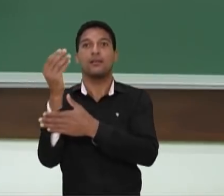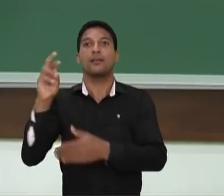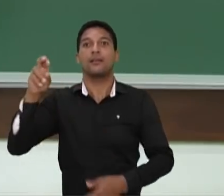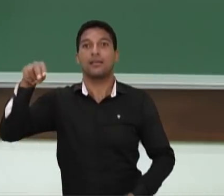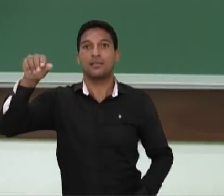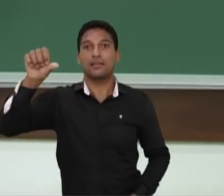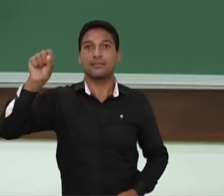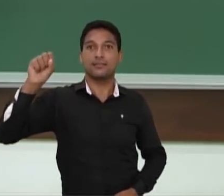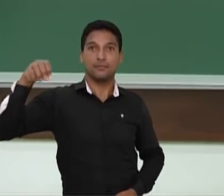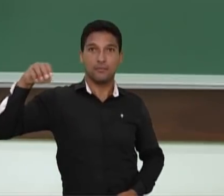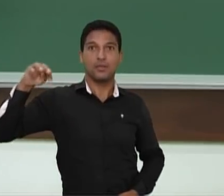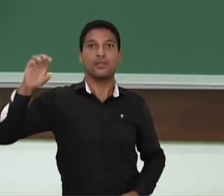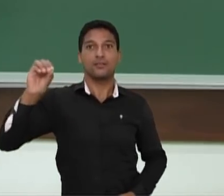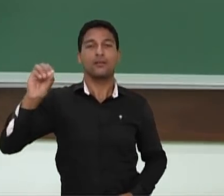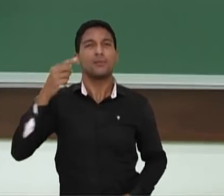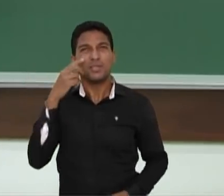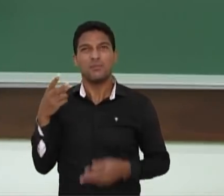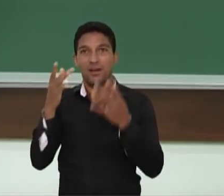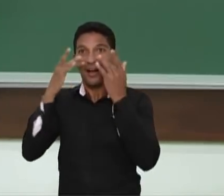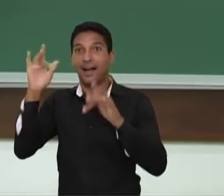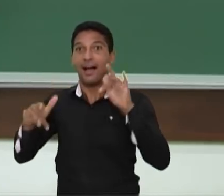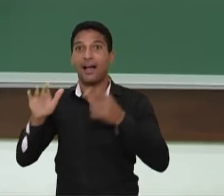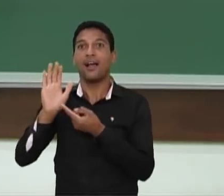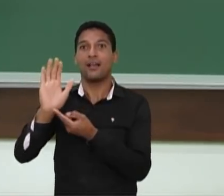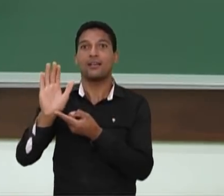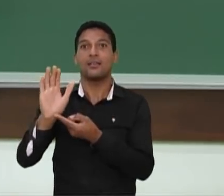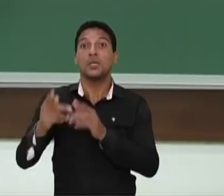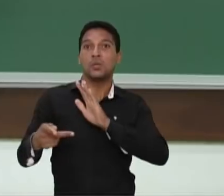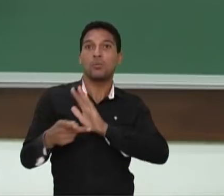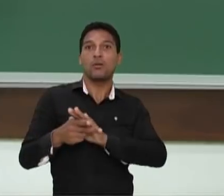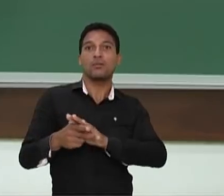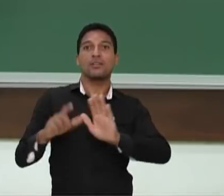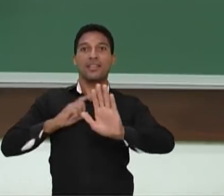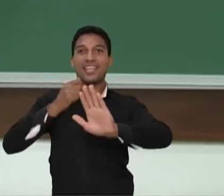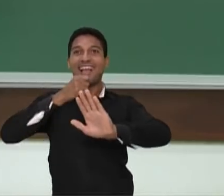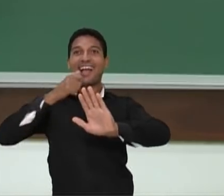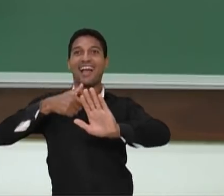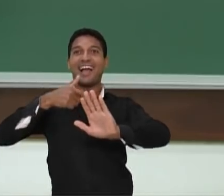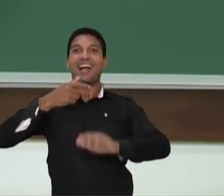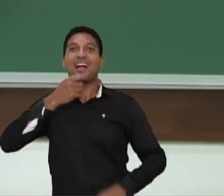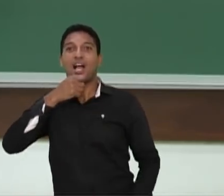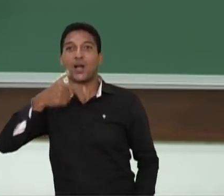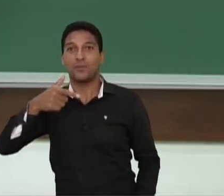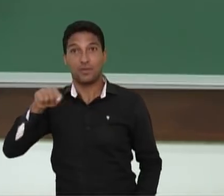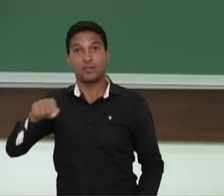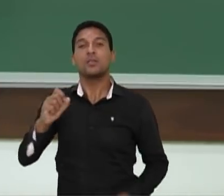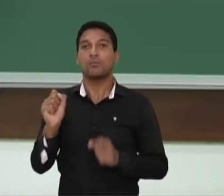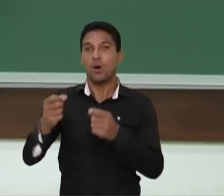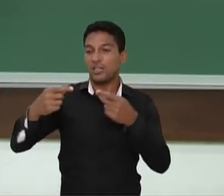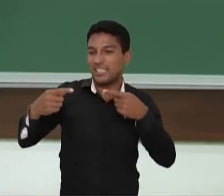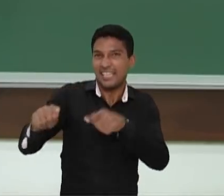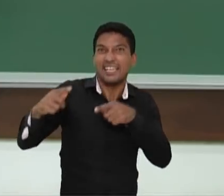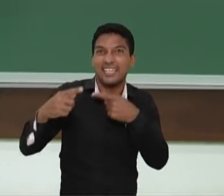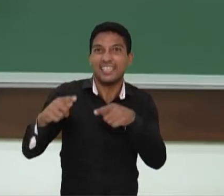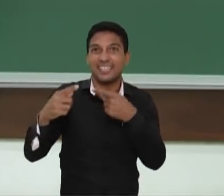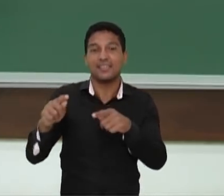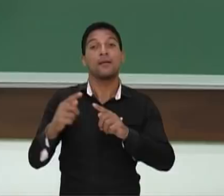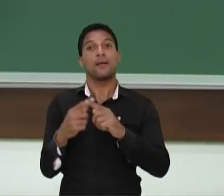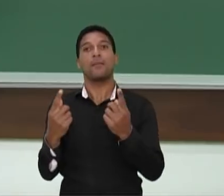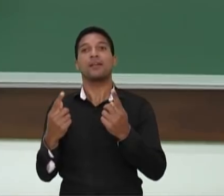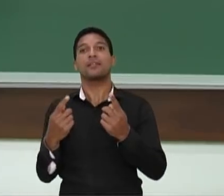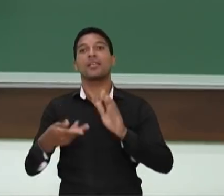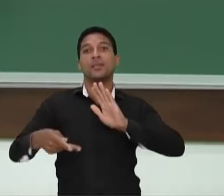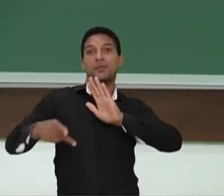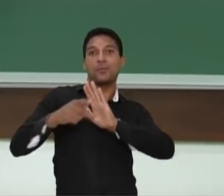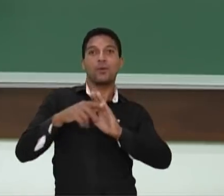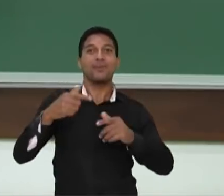a gente pode criticar, né, analisar muitas coisas. Então, de uma maneira mais divertida, mas fazendo